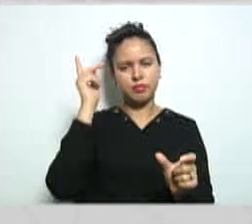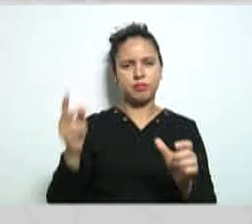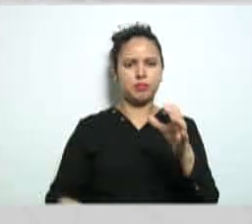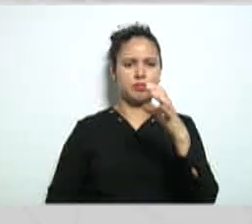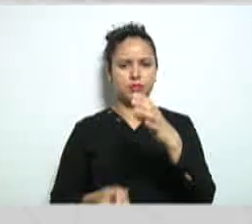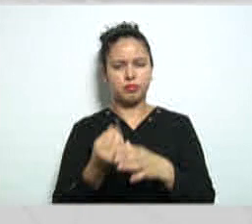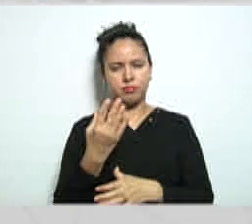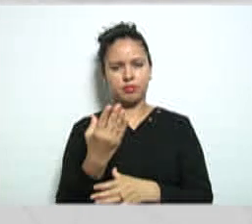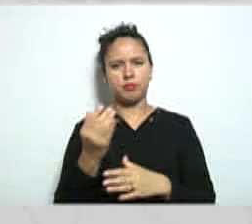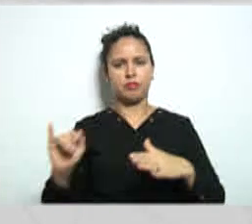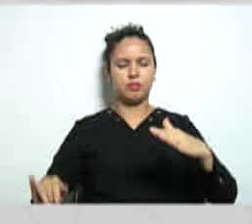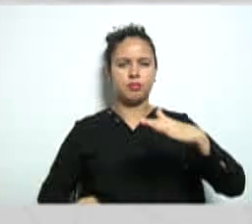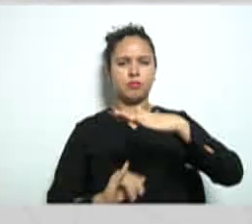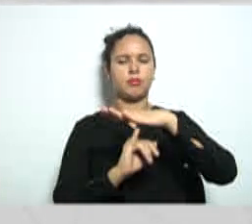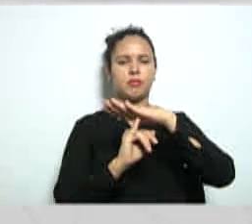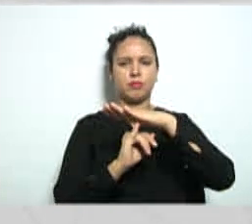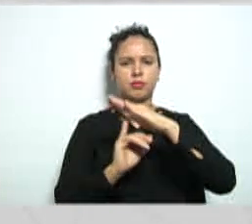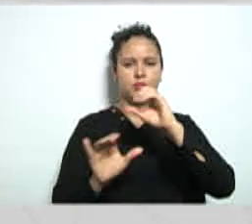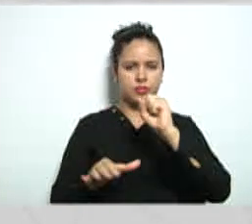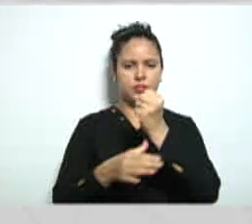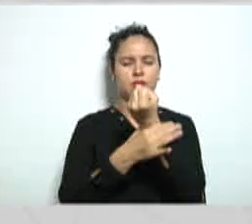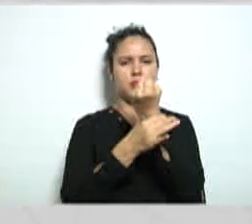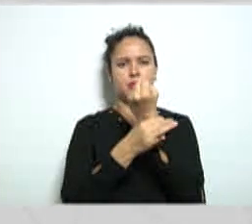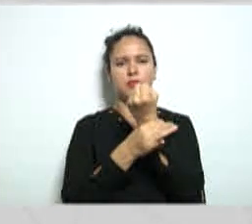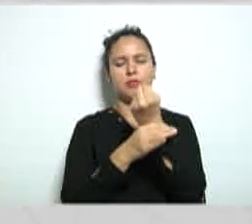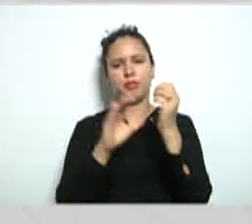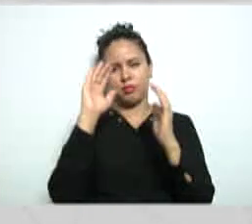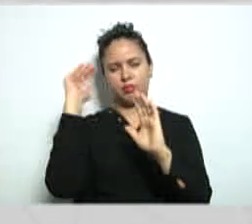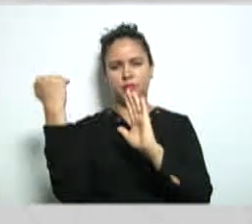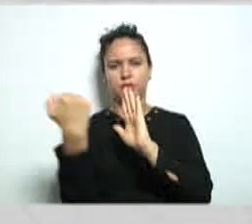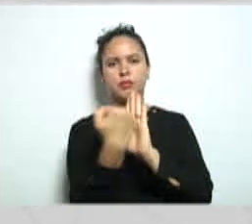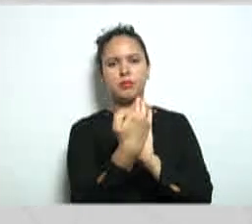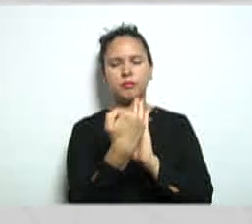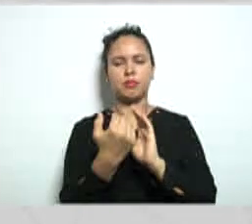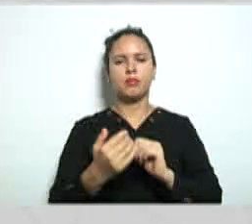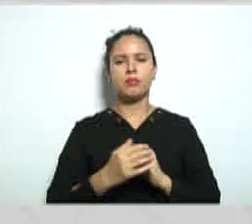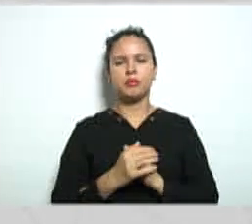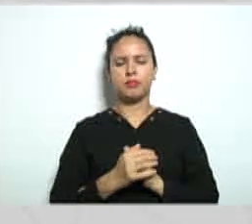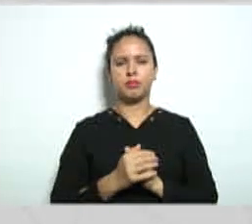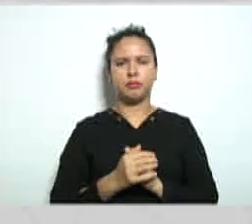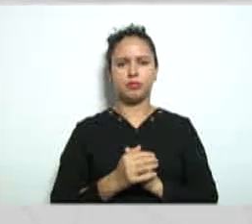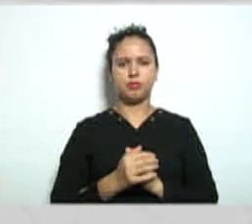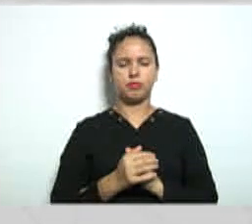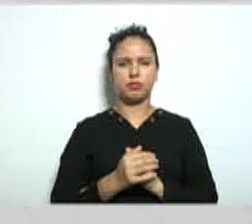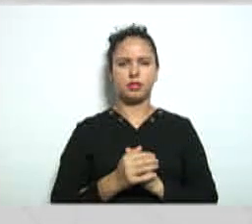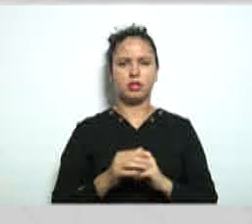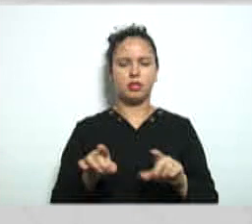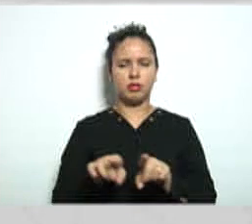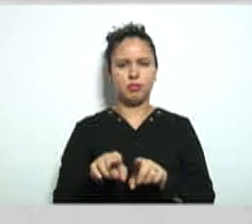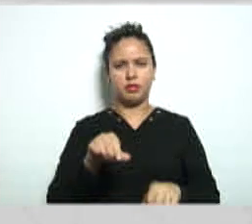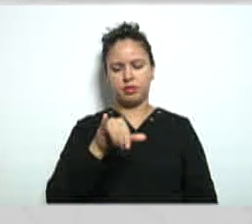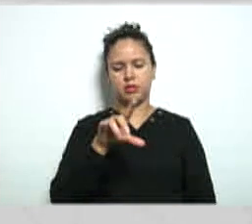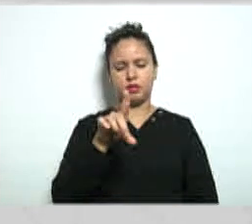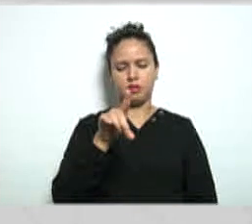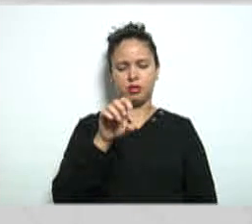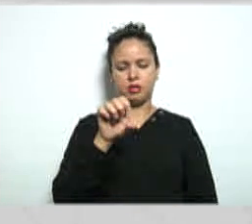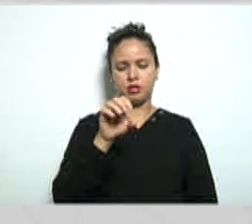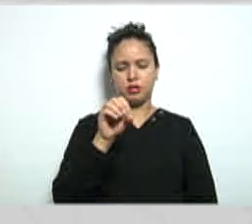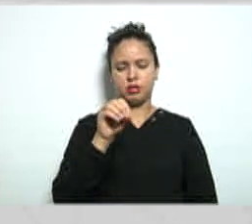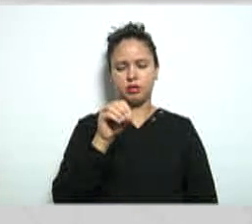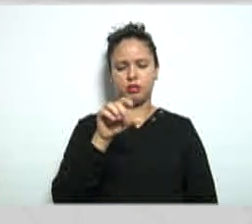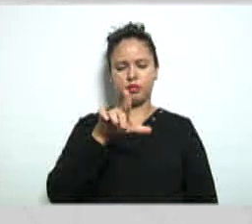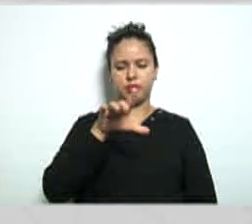de instituições que garantam o seu cumprimento. No nível ideológico, trata-se da invenção